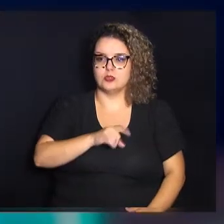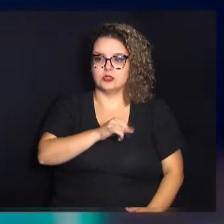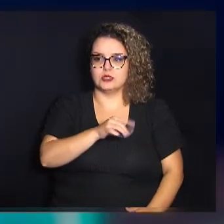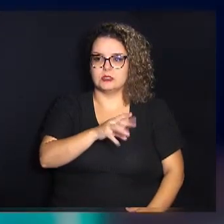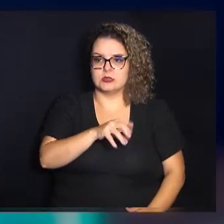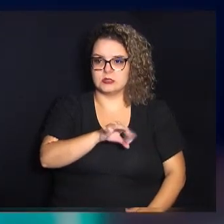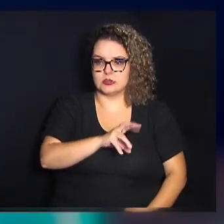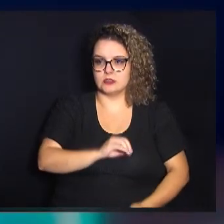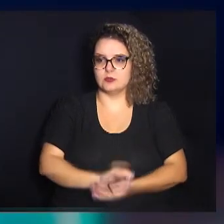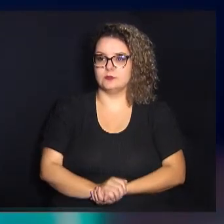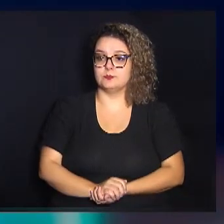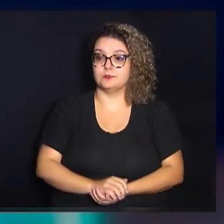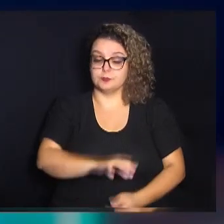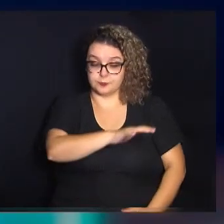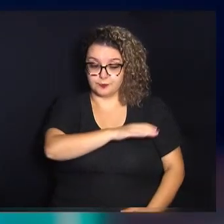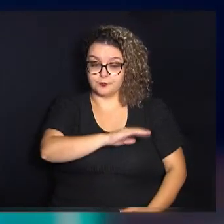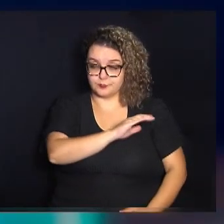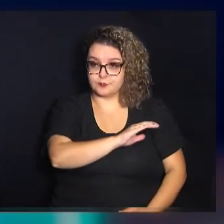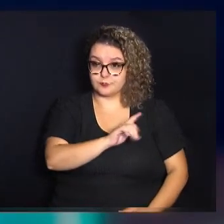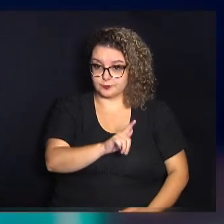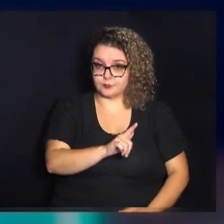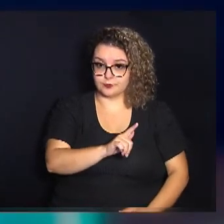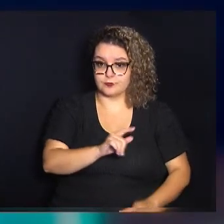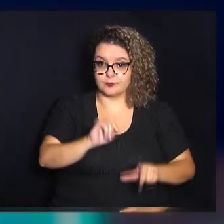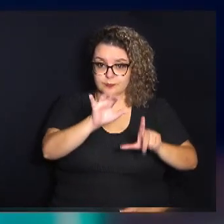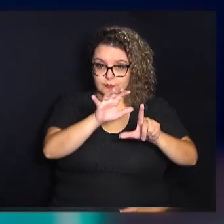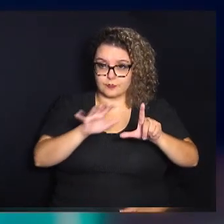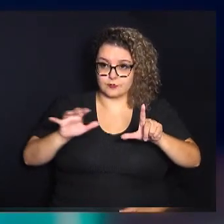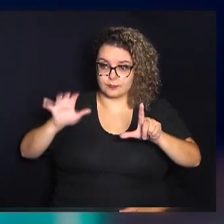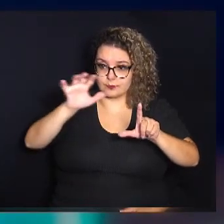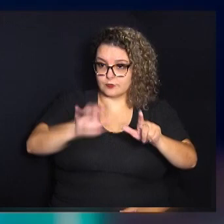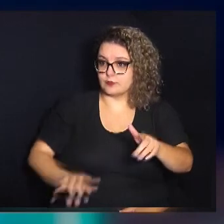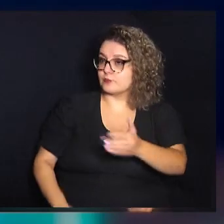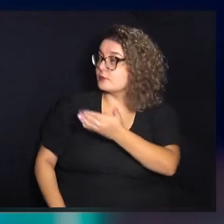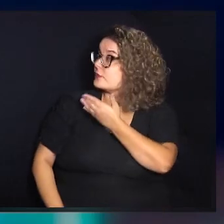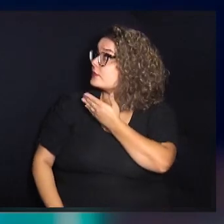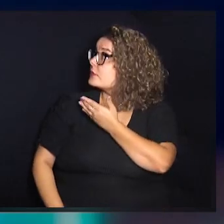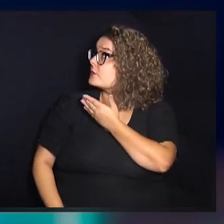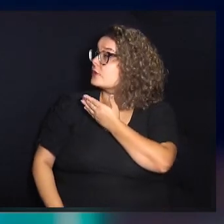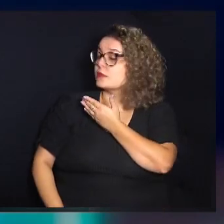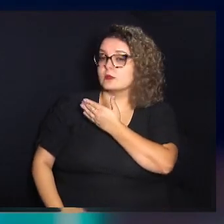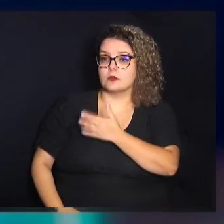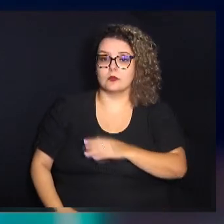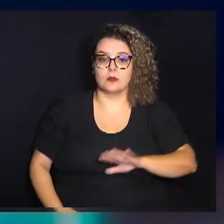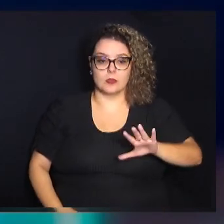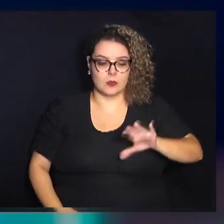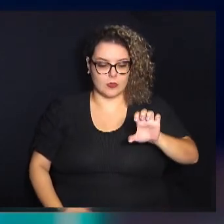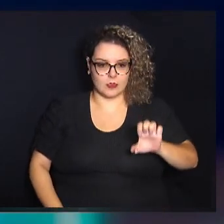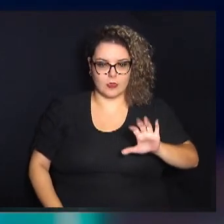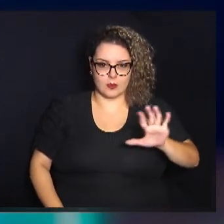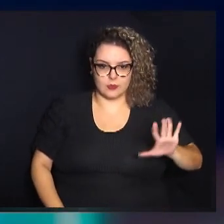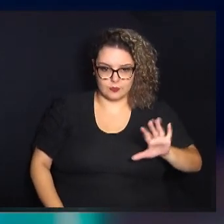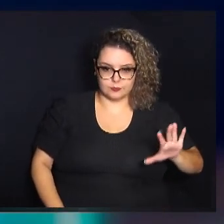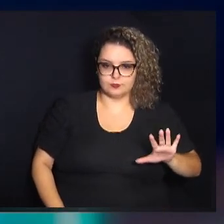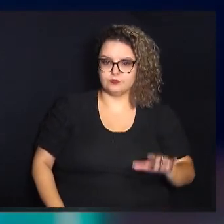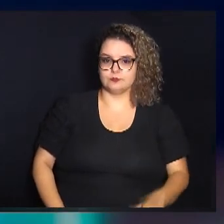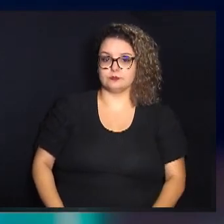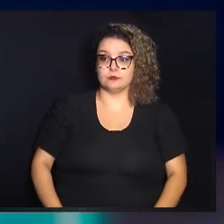quem não está se situando, o Campo Grande está na imagem abaixo, à